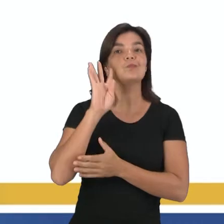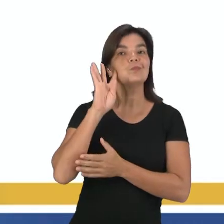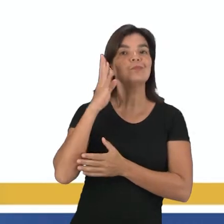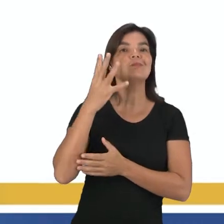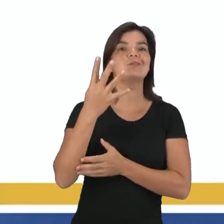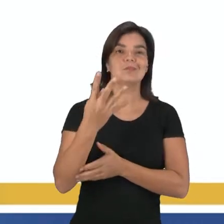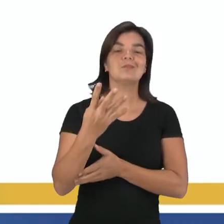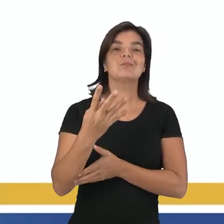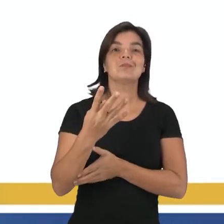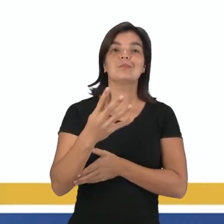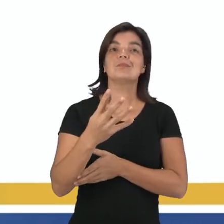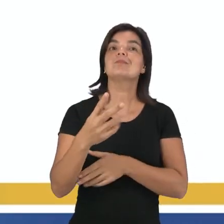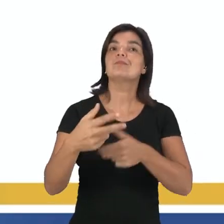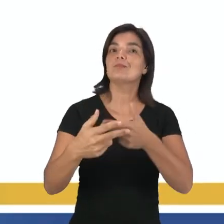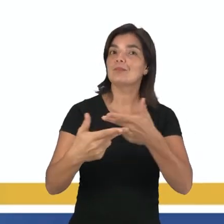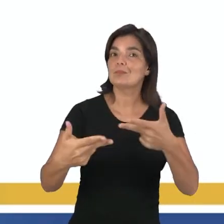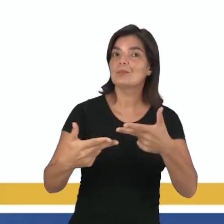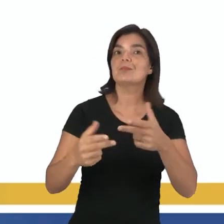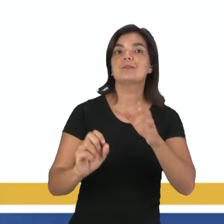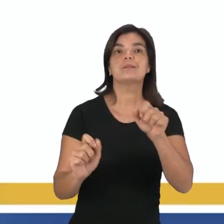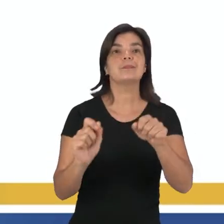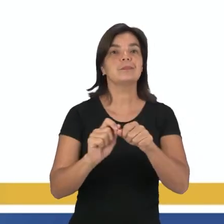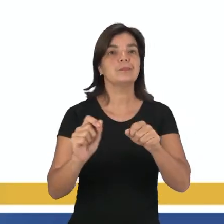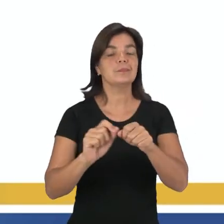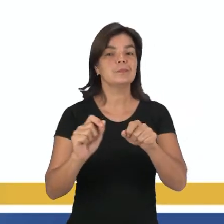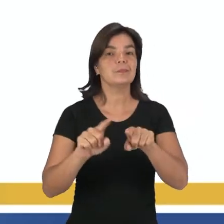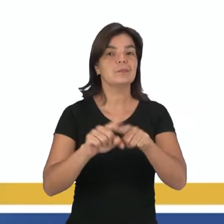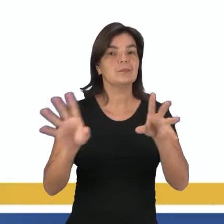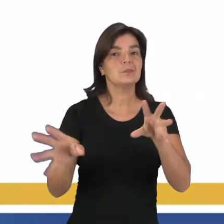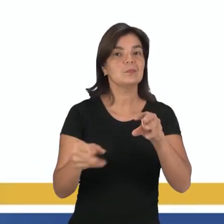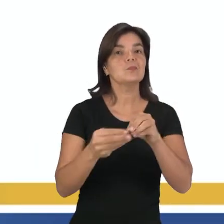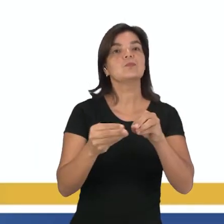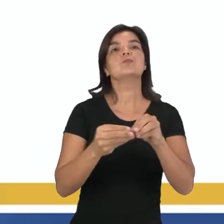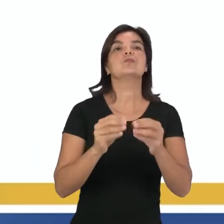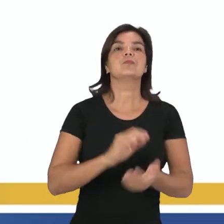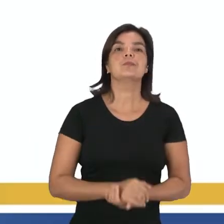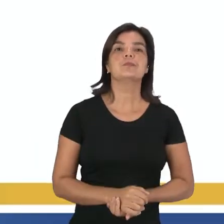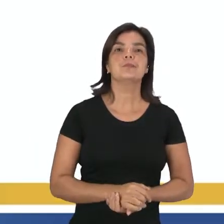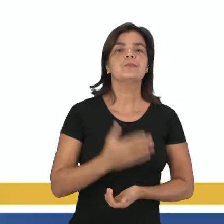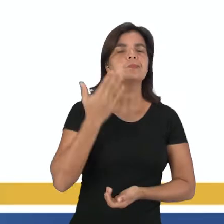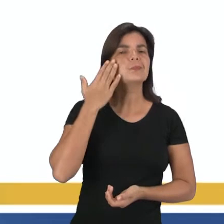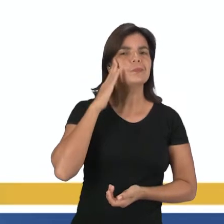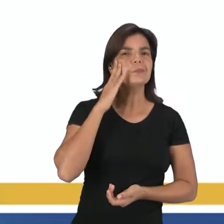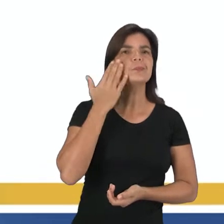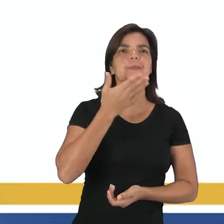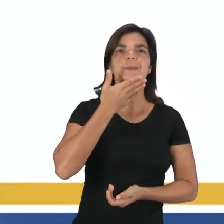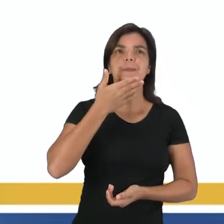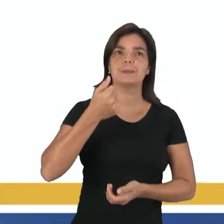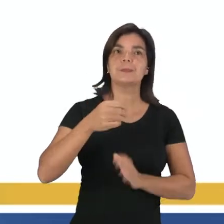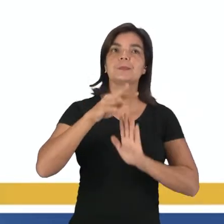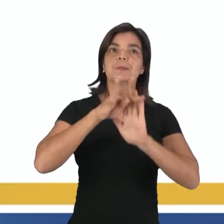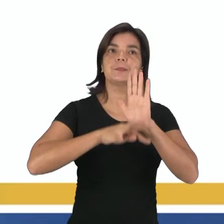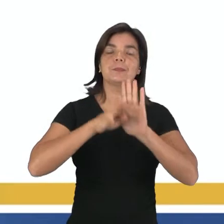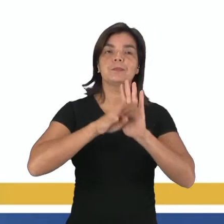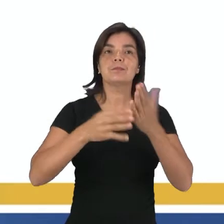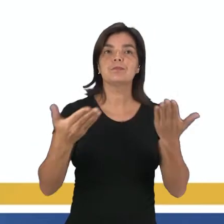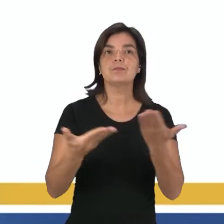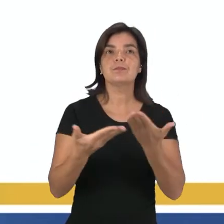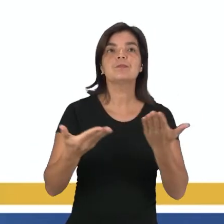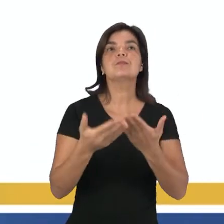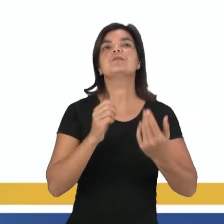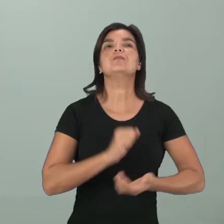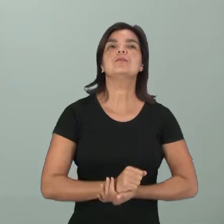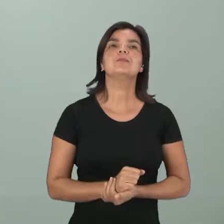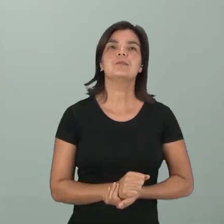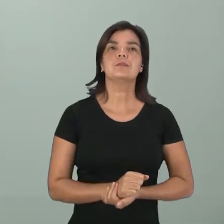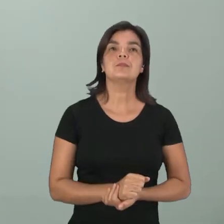efeito, é o resultado desta ação, em que uma completa a ação da outra. A gente vai ler um texto agora, e